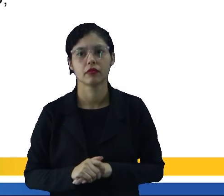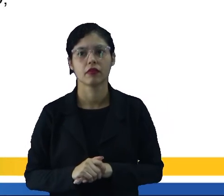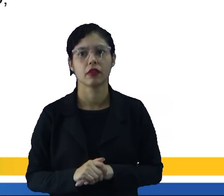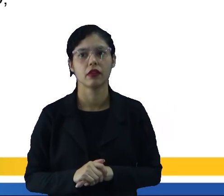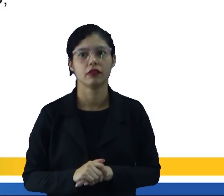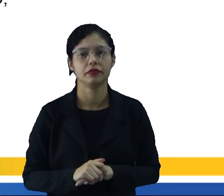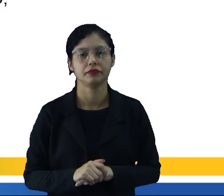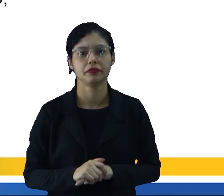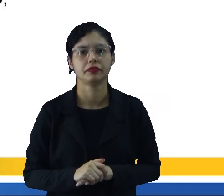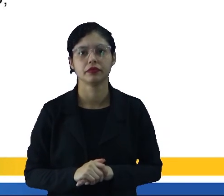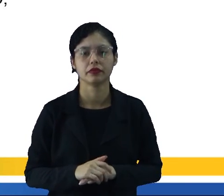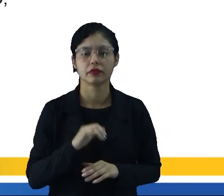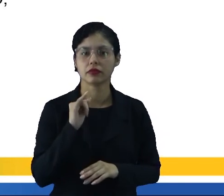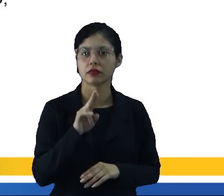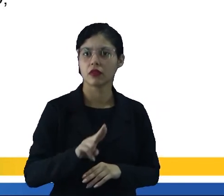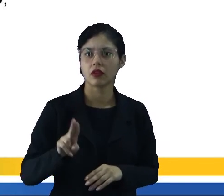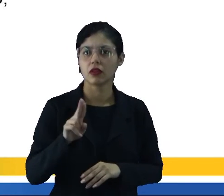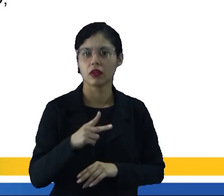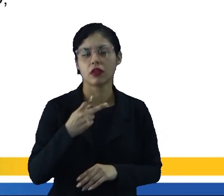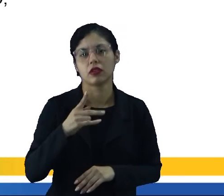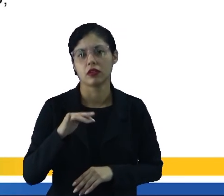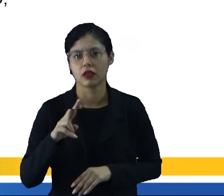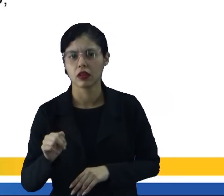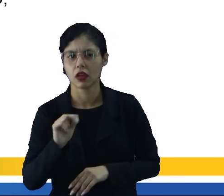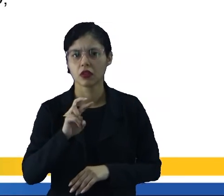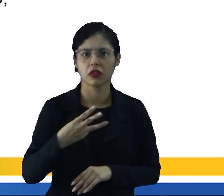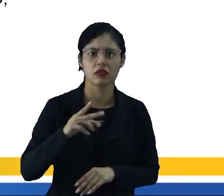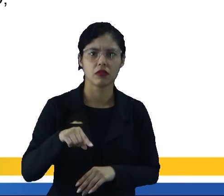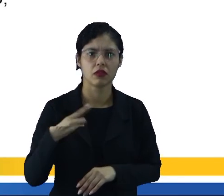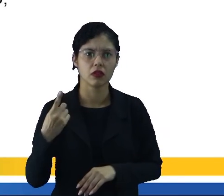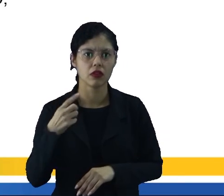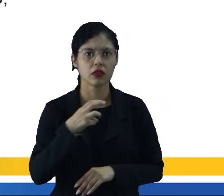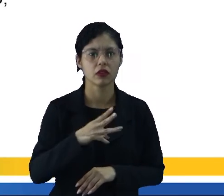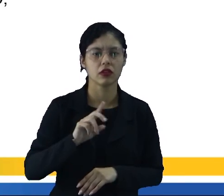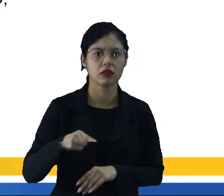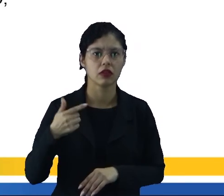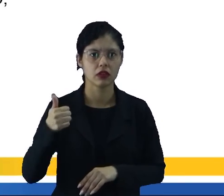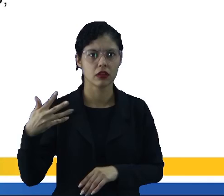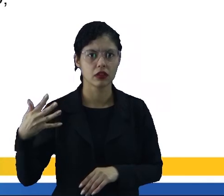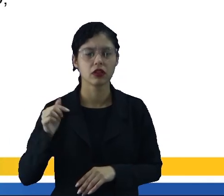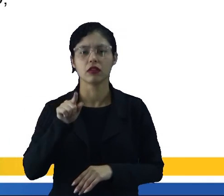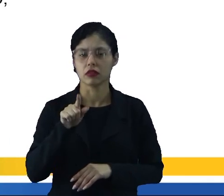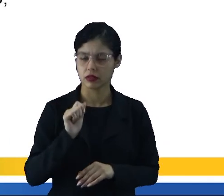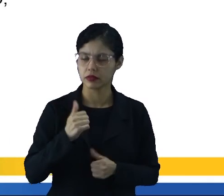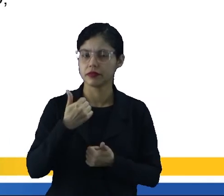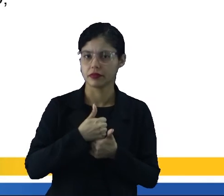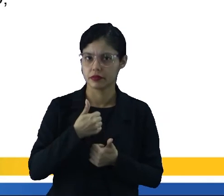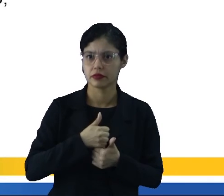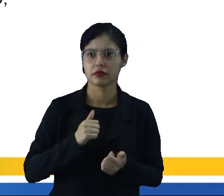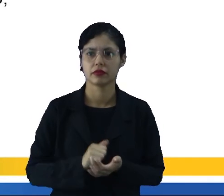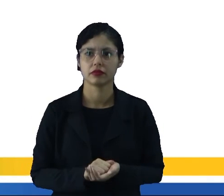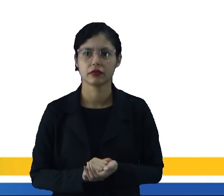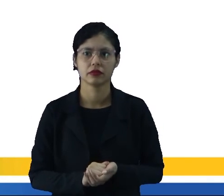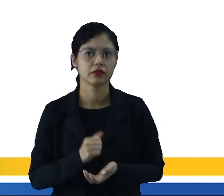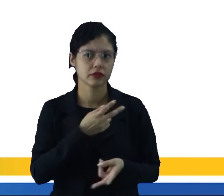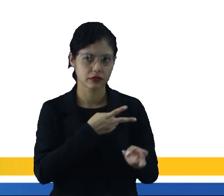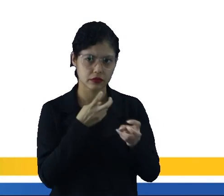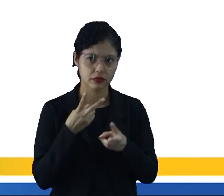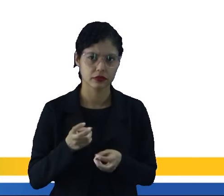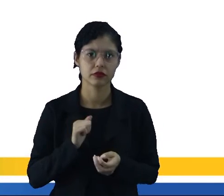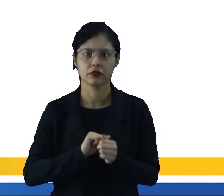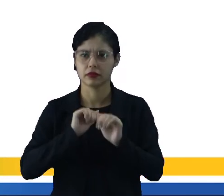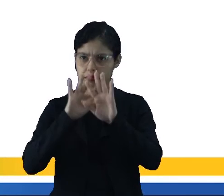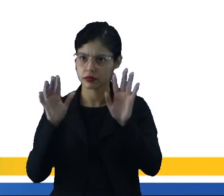aqui tivesse use pi = 3 ou 3,1 ou 3,14 você iria substituir Deu para perceber